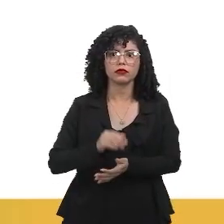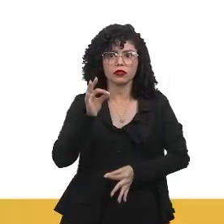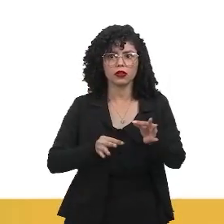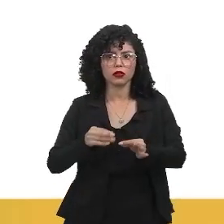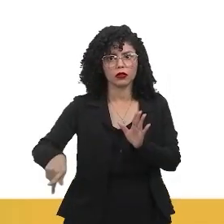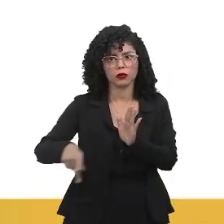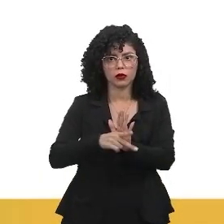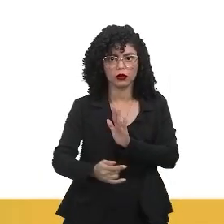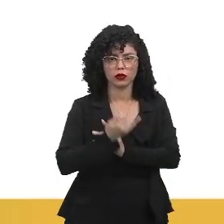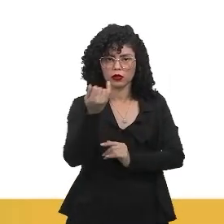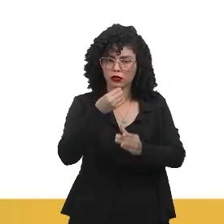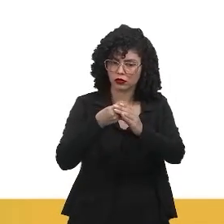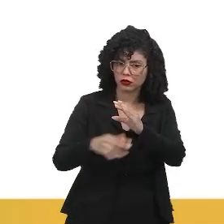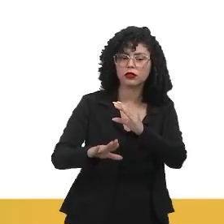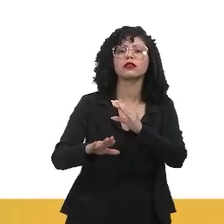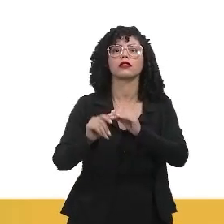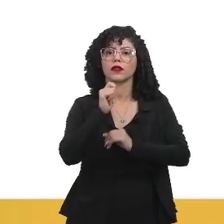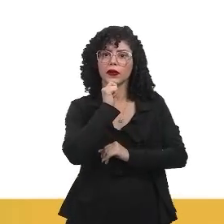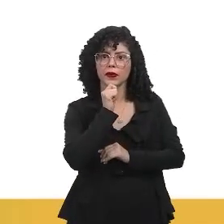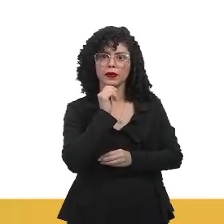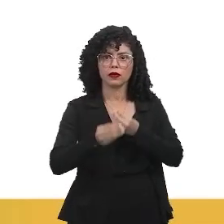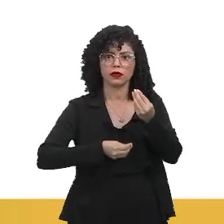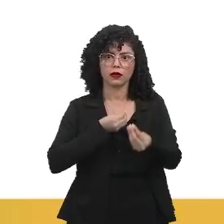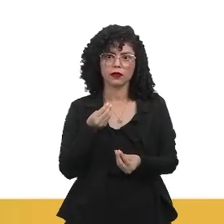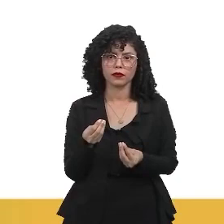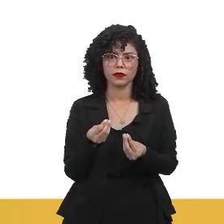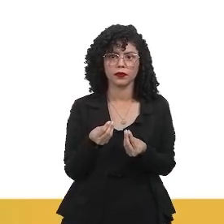com transações,